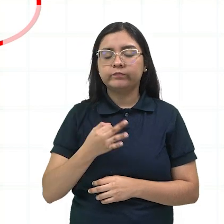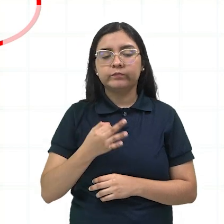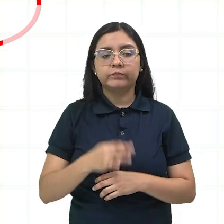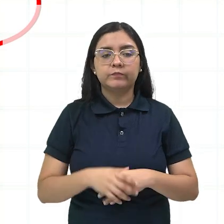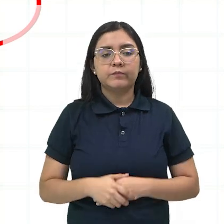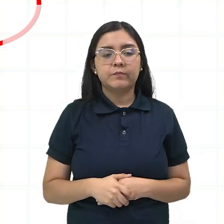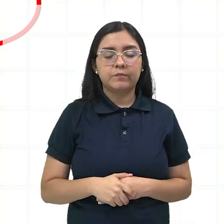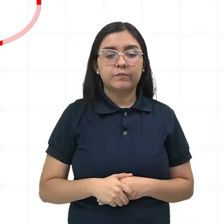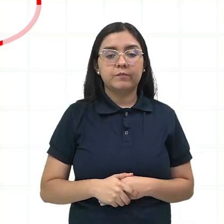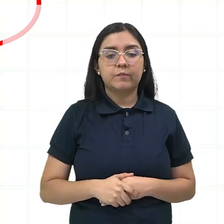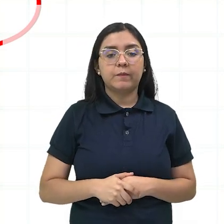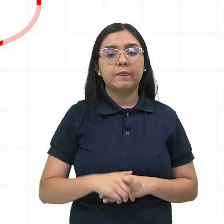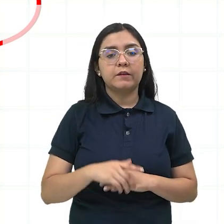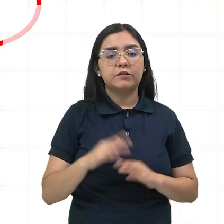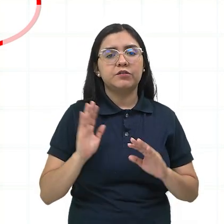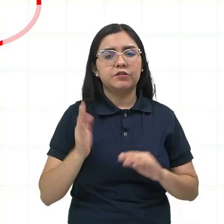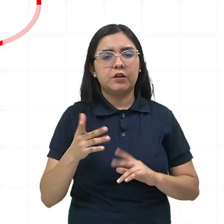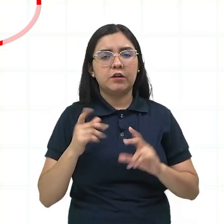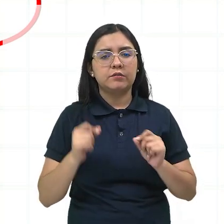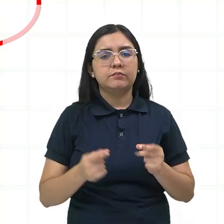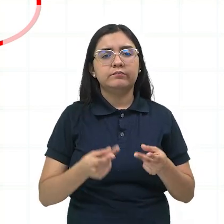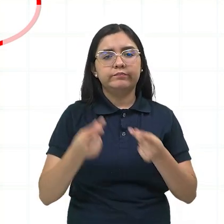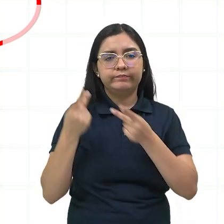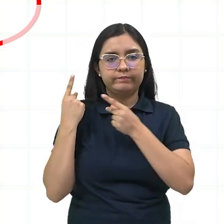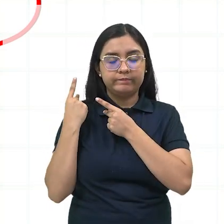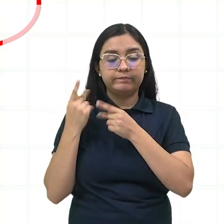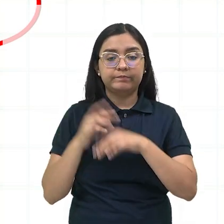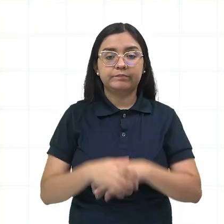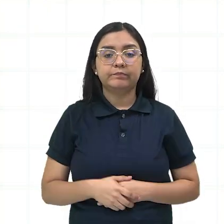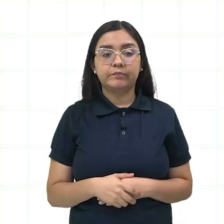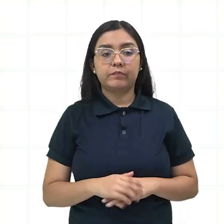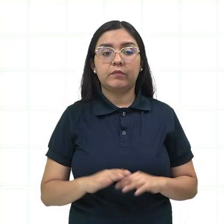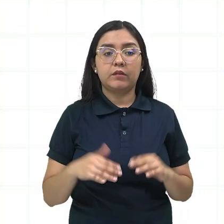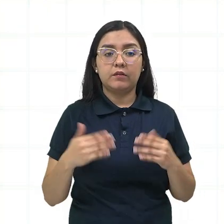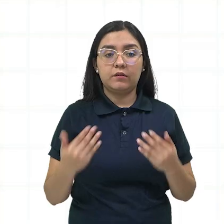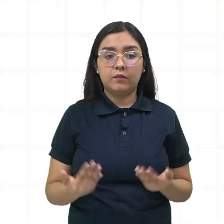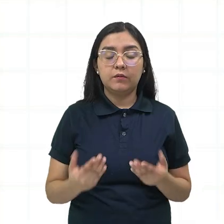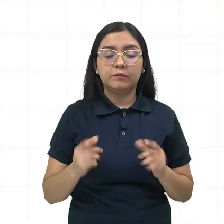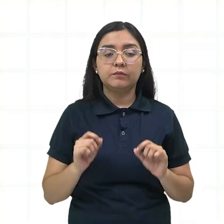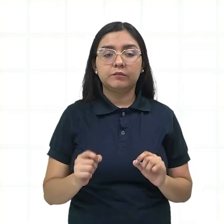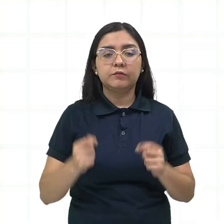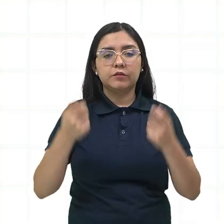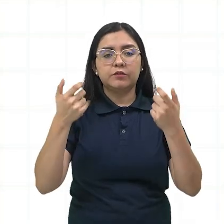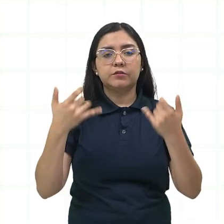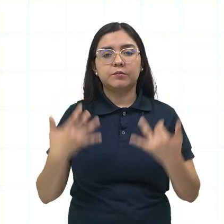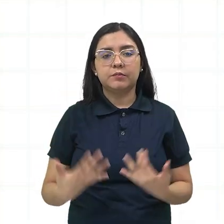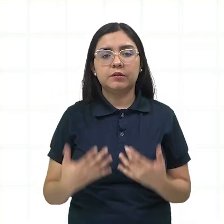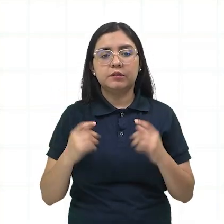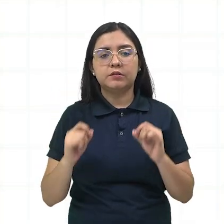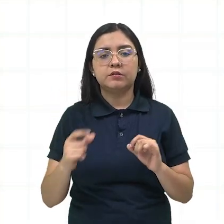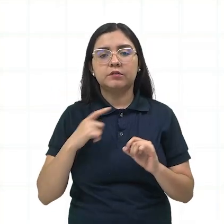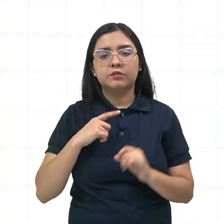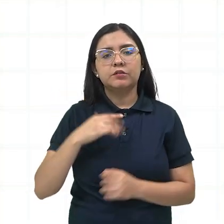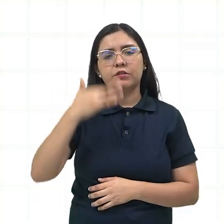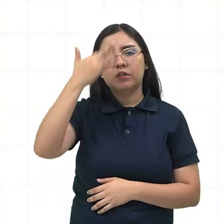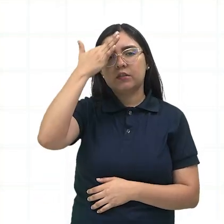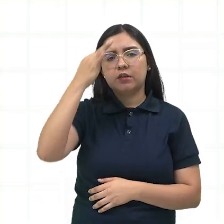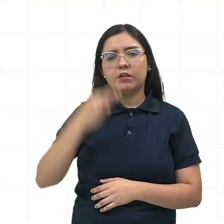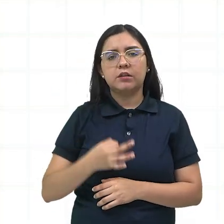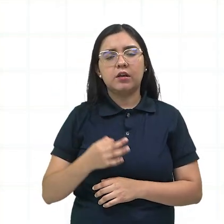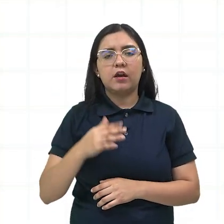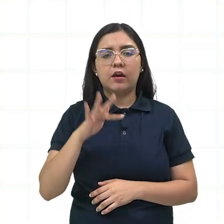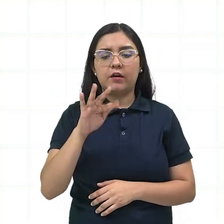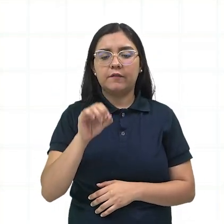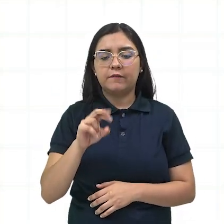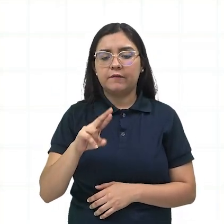de hoje. Isso já advém de muito tempo. Então, quando a gente fala de compreender a forma,